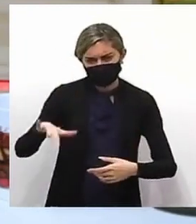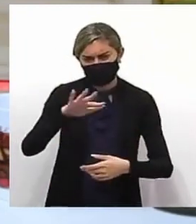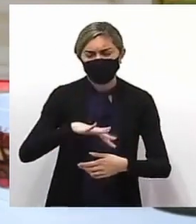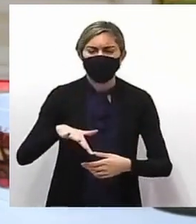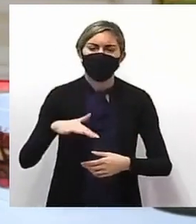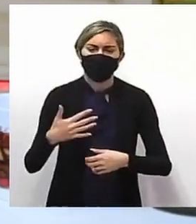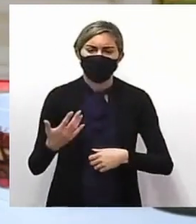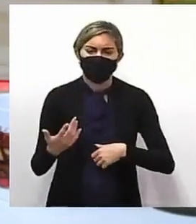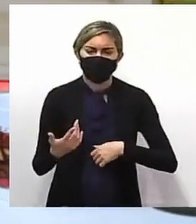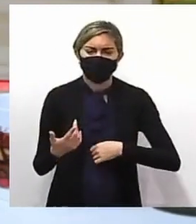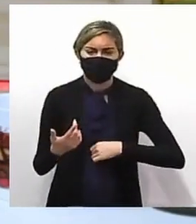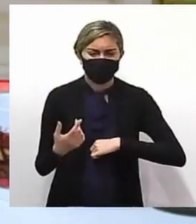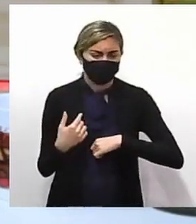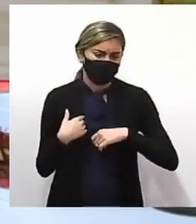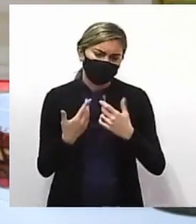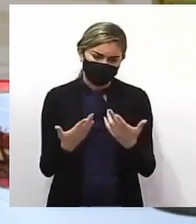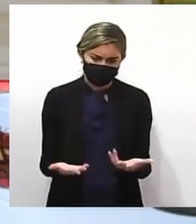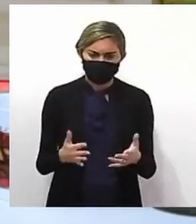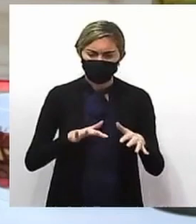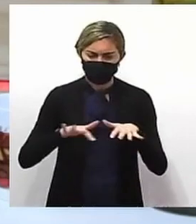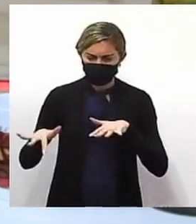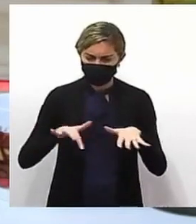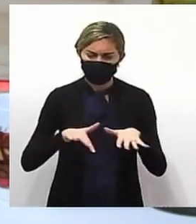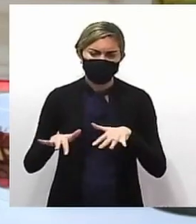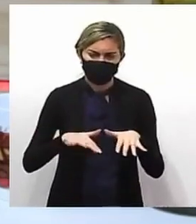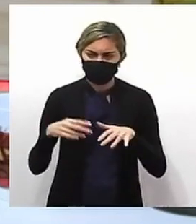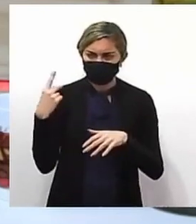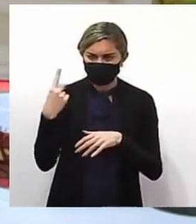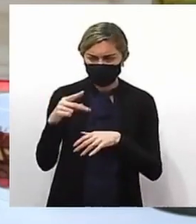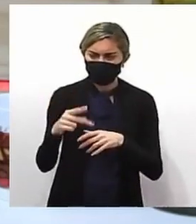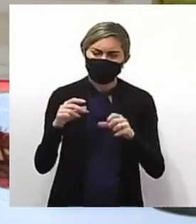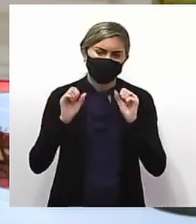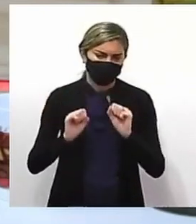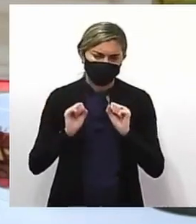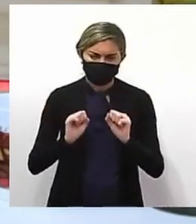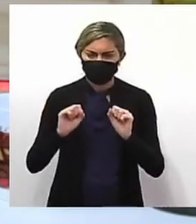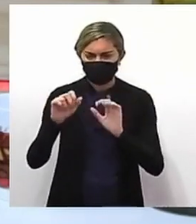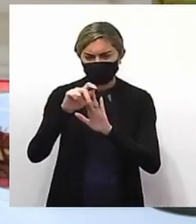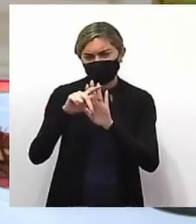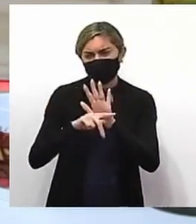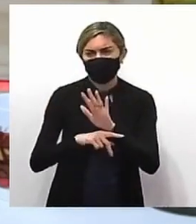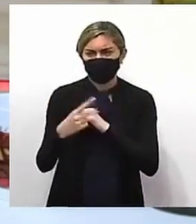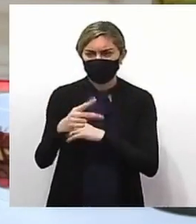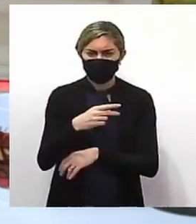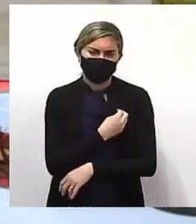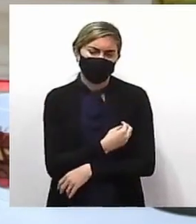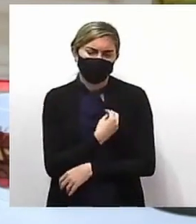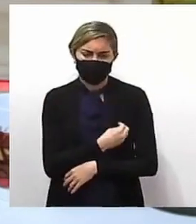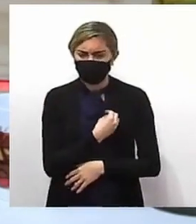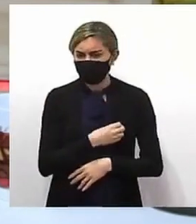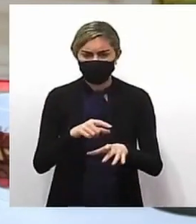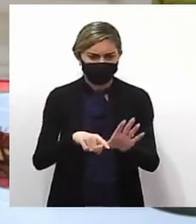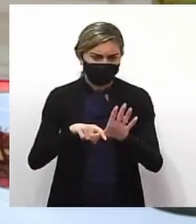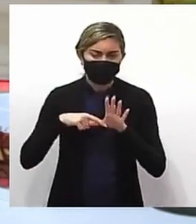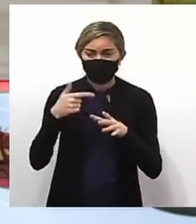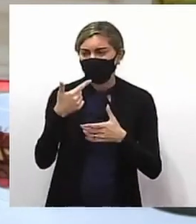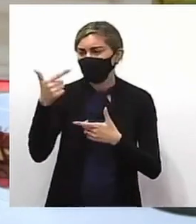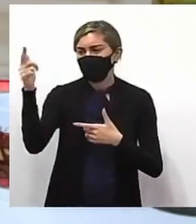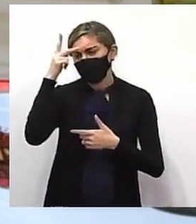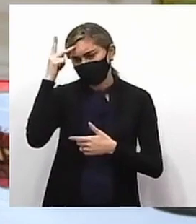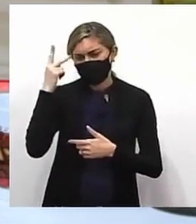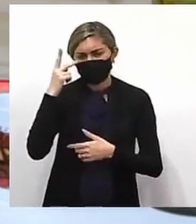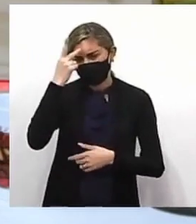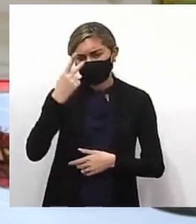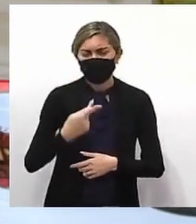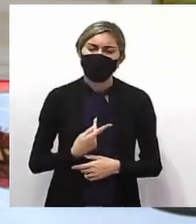Com o movimento de elas poderem planejar as suas vidas, porque não dependem de outra pessoa, elas